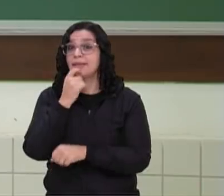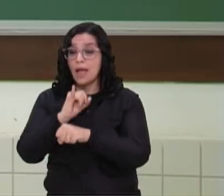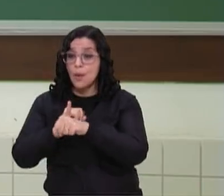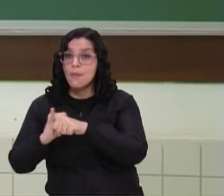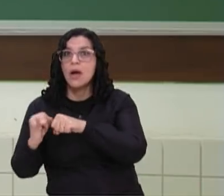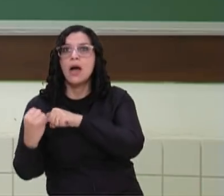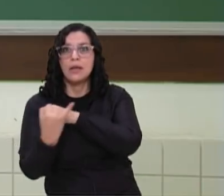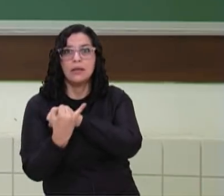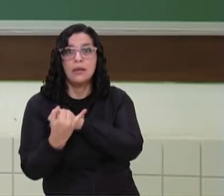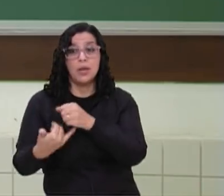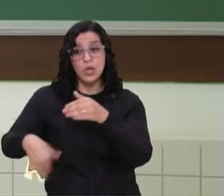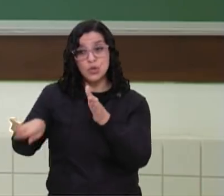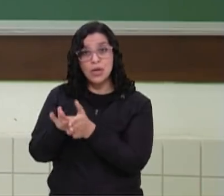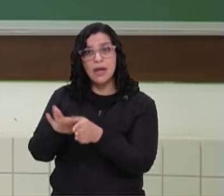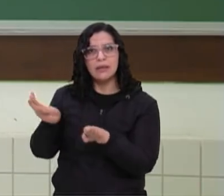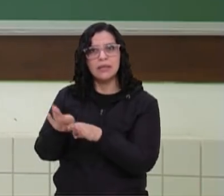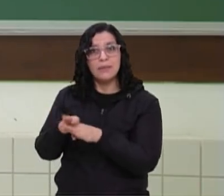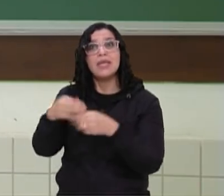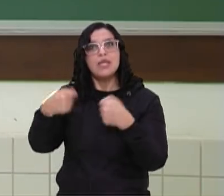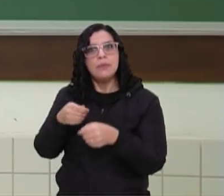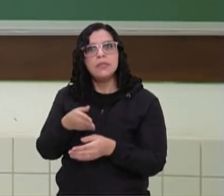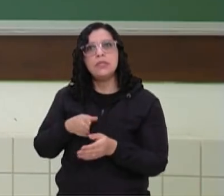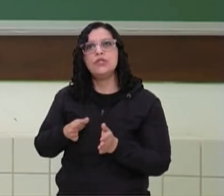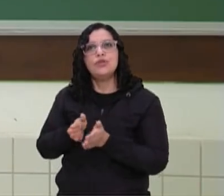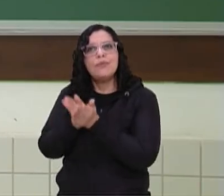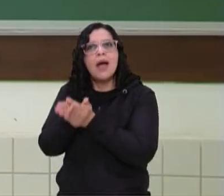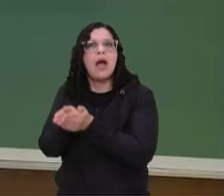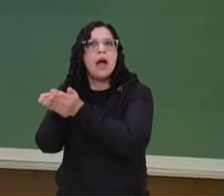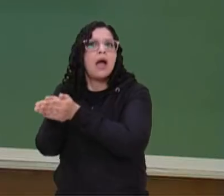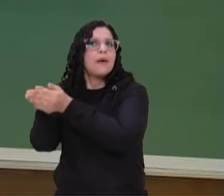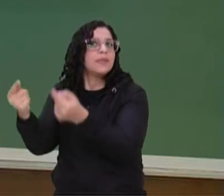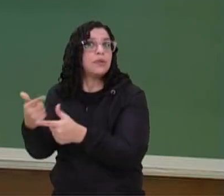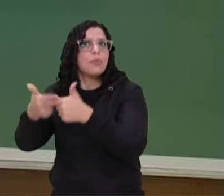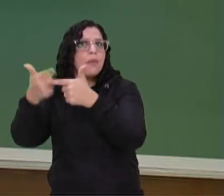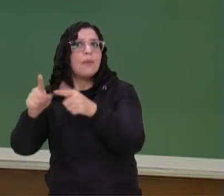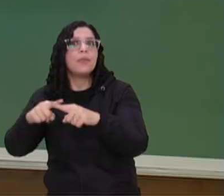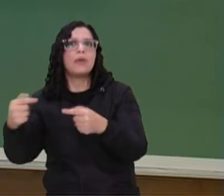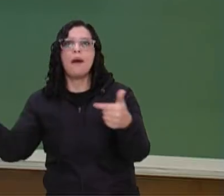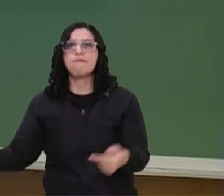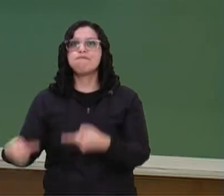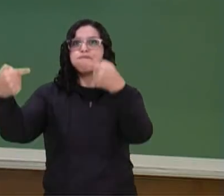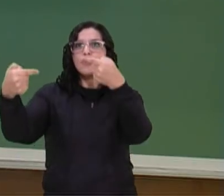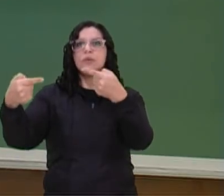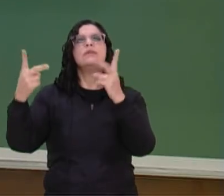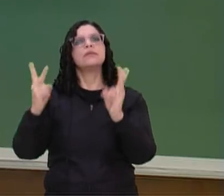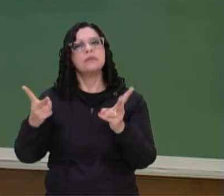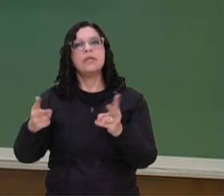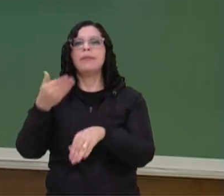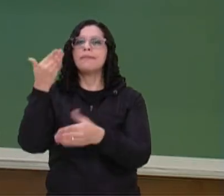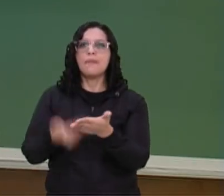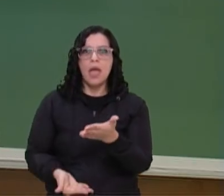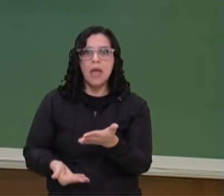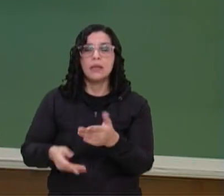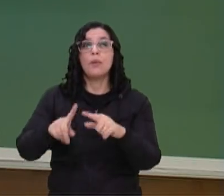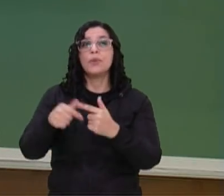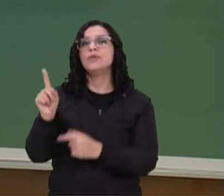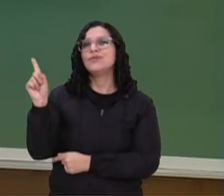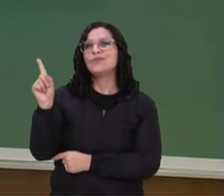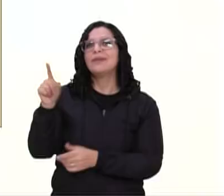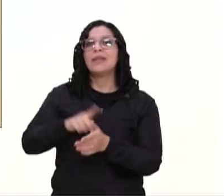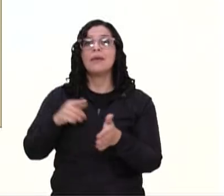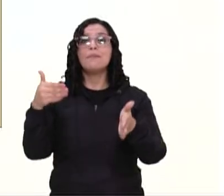chegar na Inglaterra, atacar a Inglaterra, você vai ter que passar pelo mar. Esse problema, o Napoleão Bonaparte vai resolver com o bloqueio